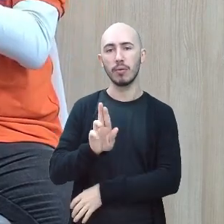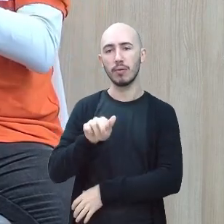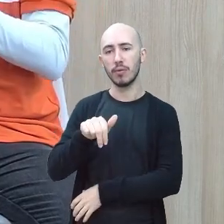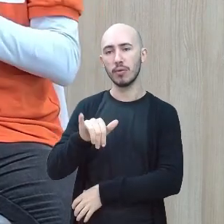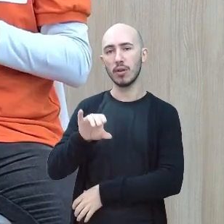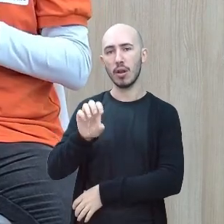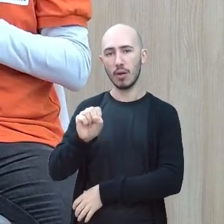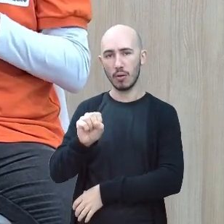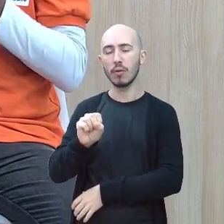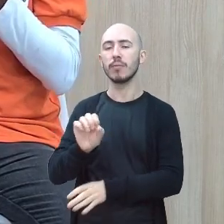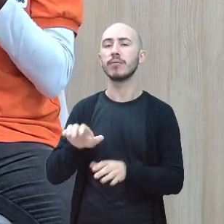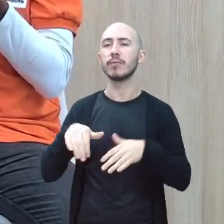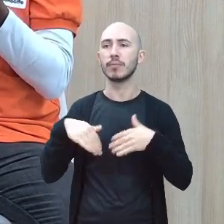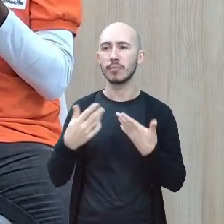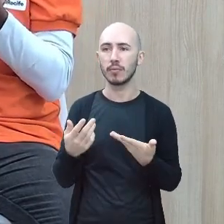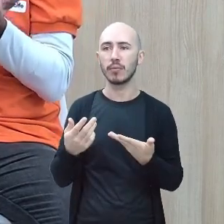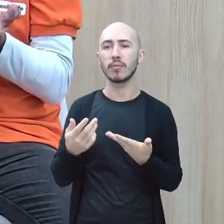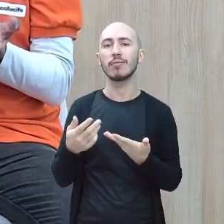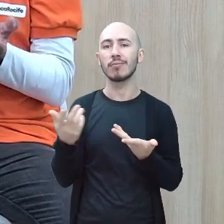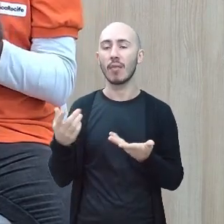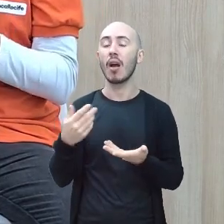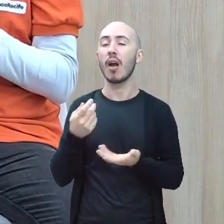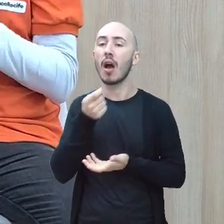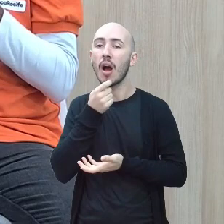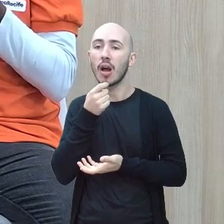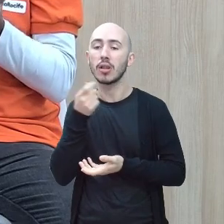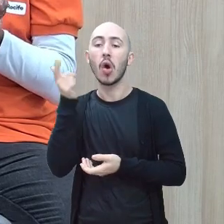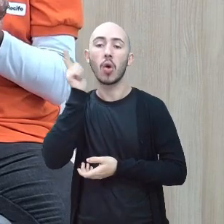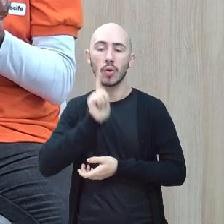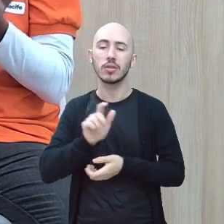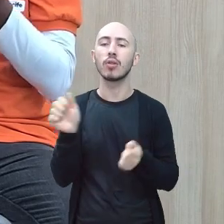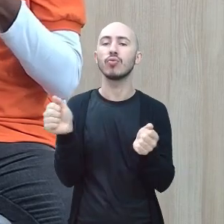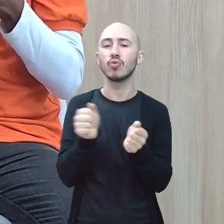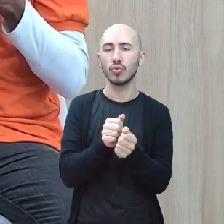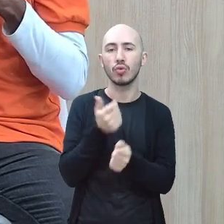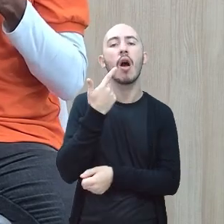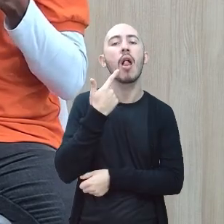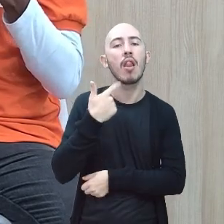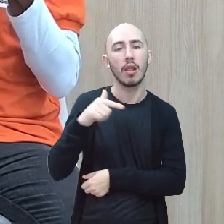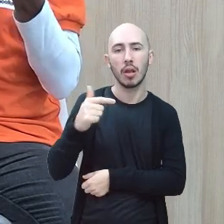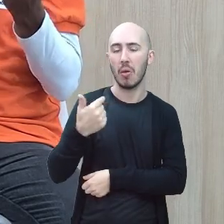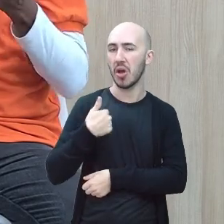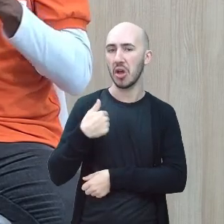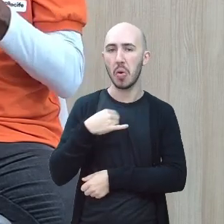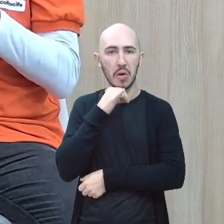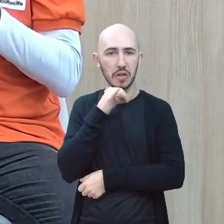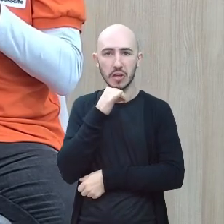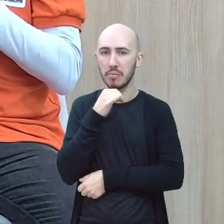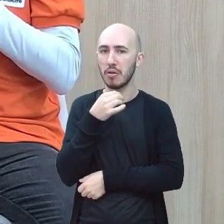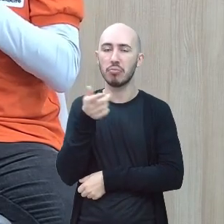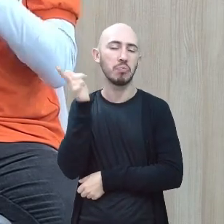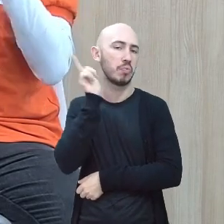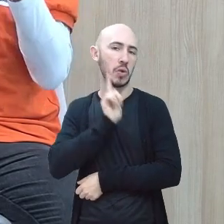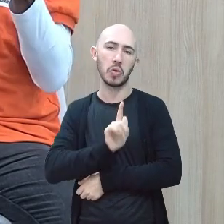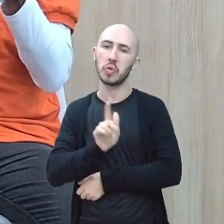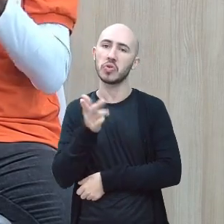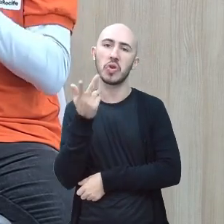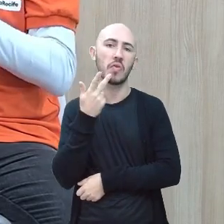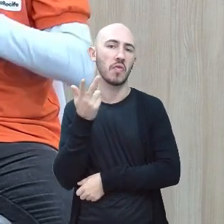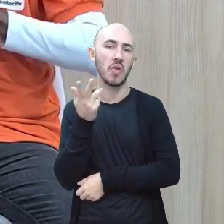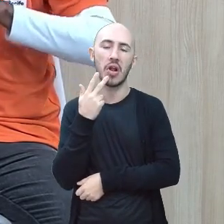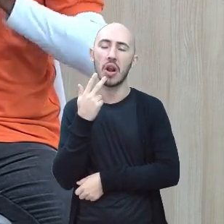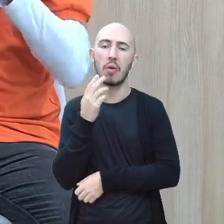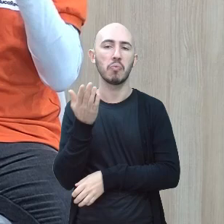para lá, tá? Ela ainda resgatou minha mãe o idioma Funiô. Eu, por exemplo, não consigo falar quase